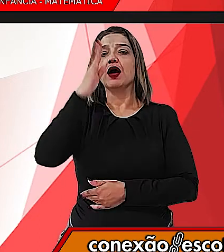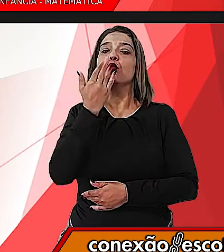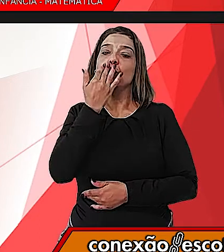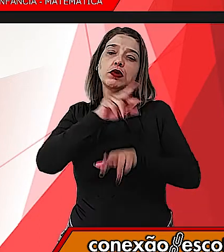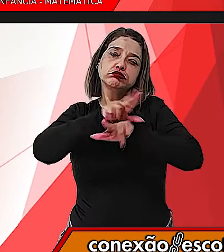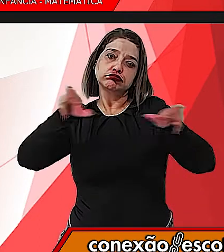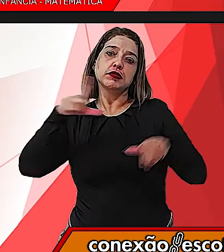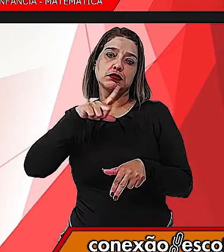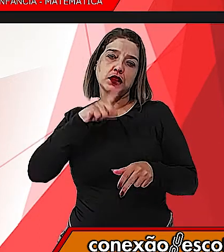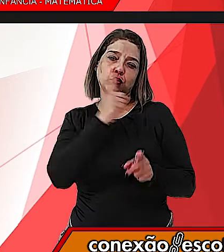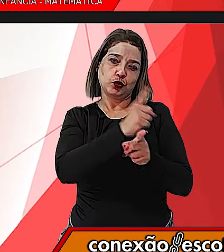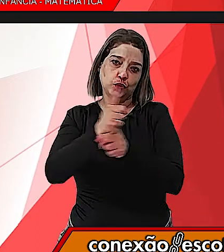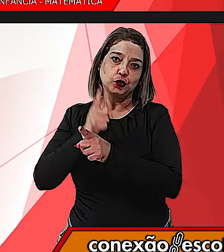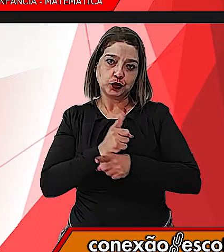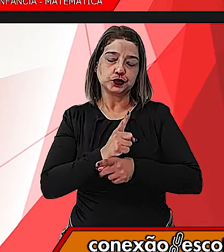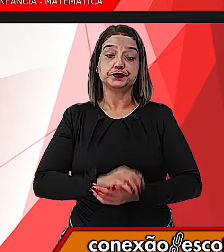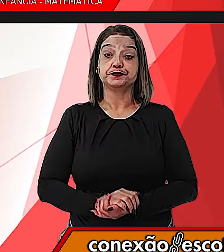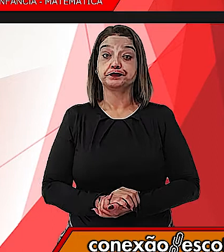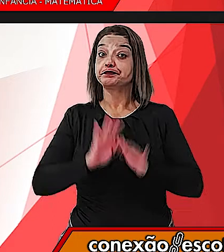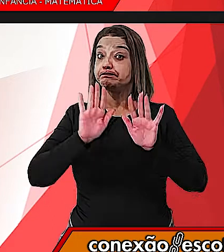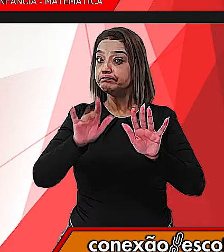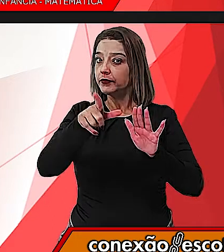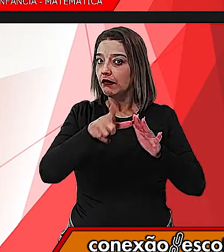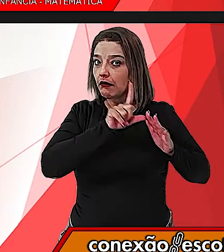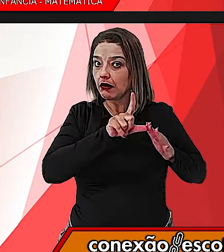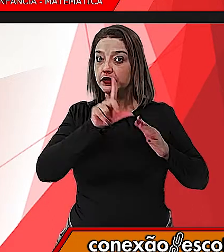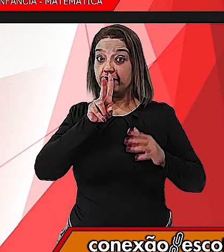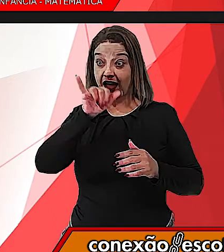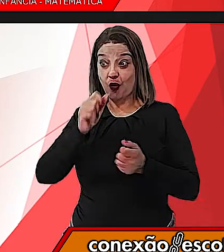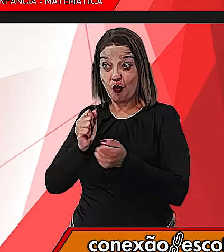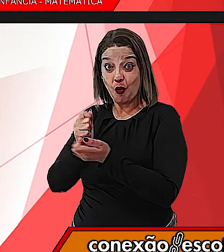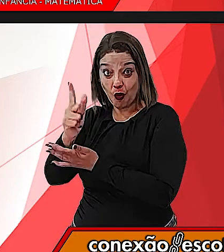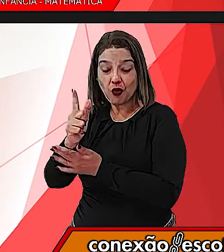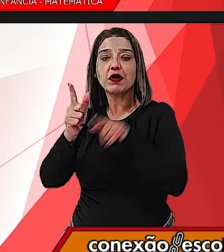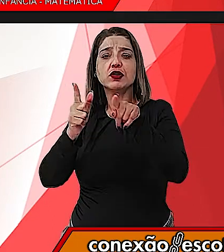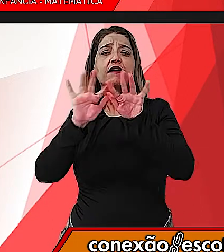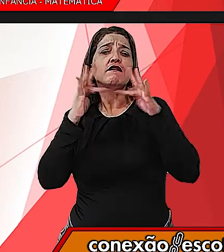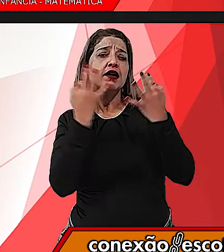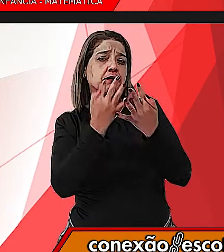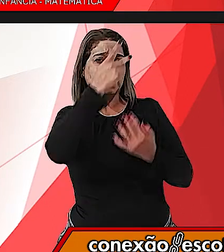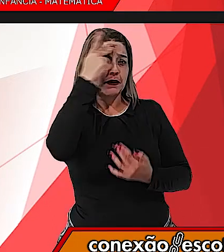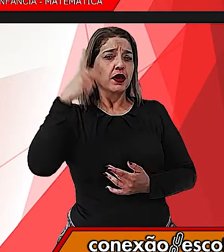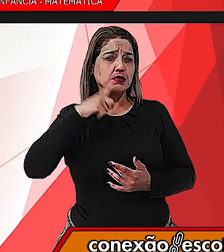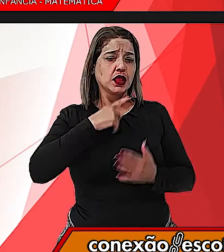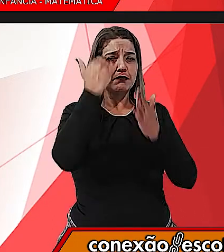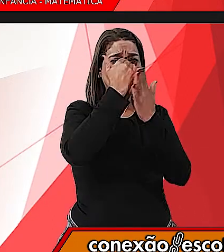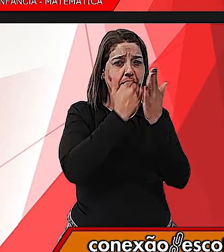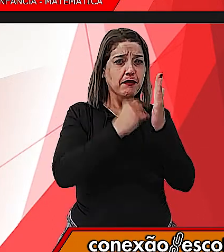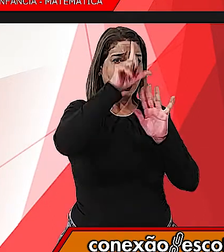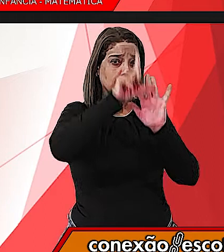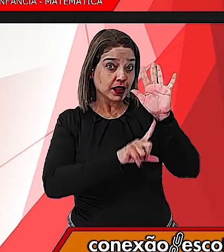de fazer as compras, o seu familiar faz algum tipo de lista? Eu faço